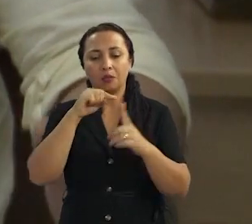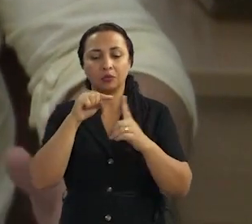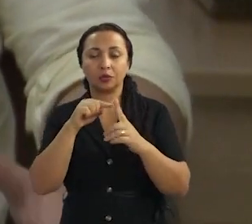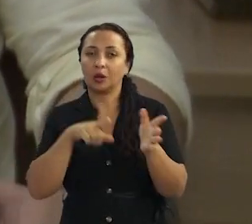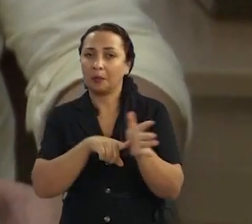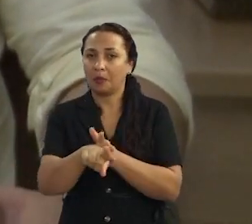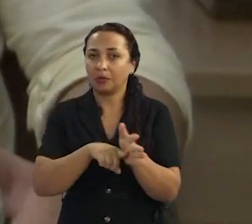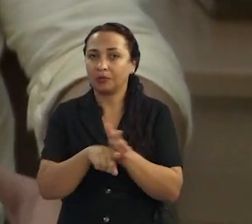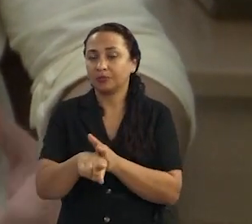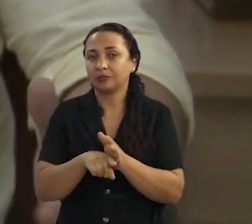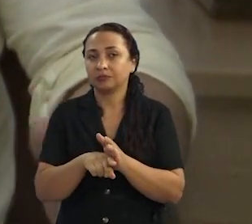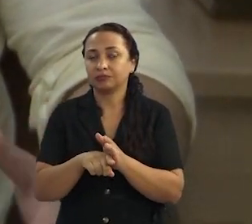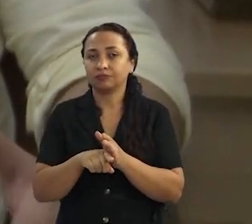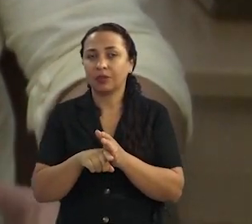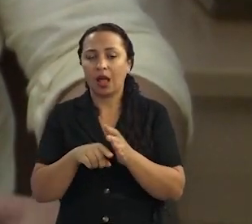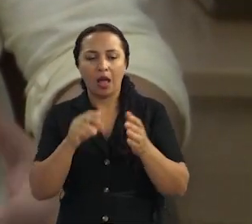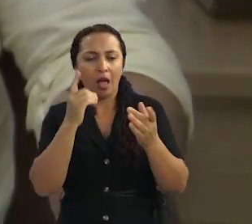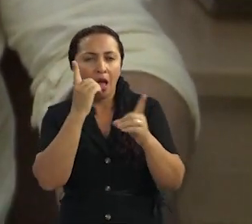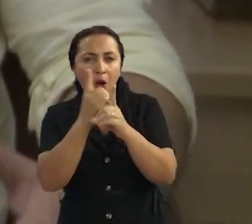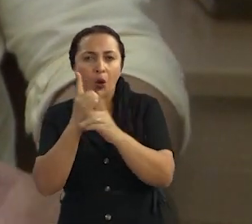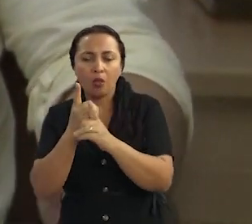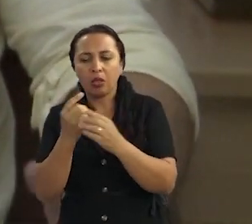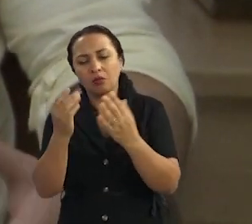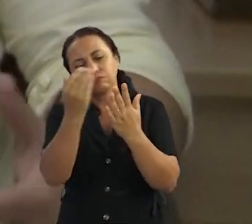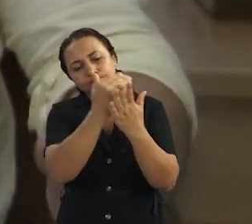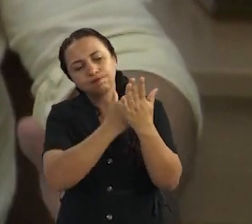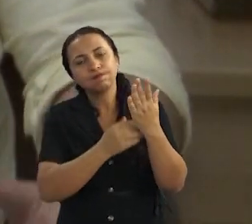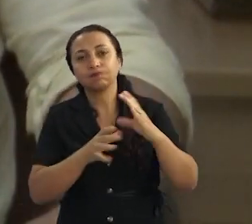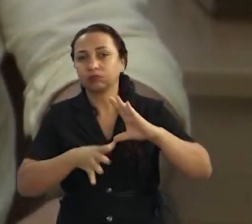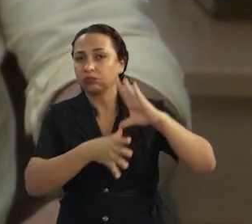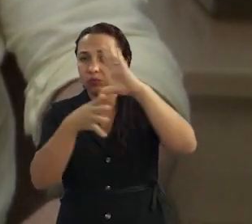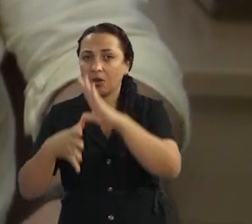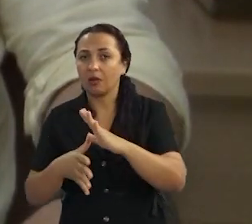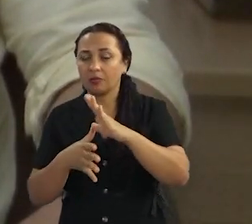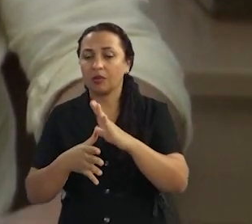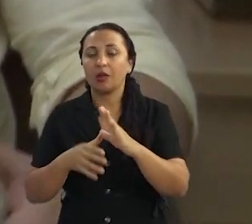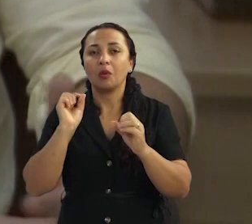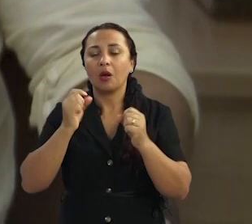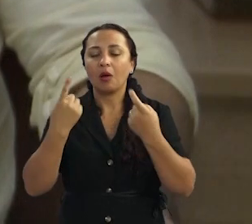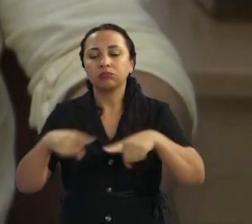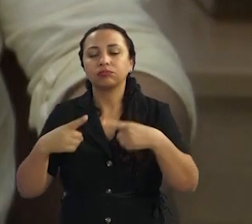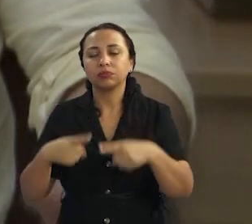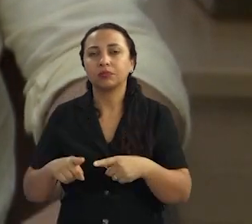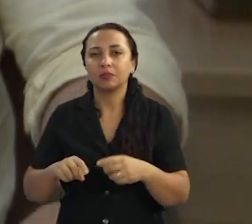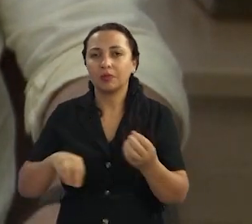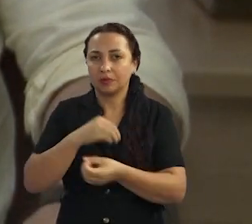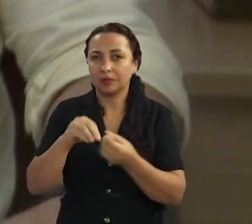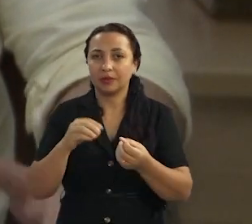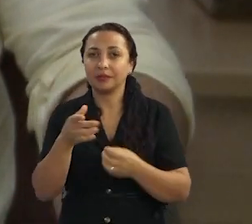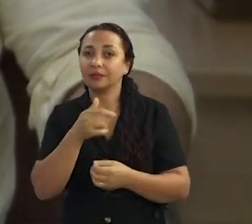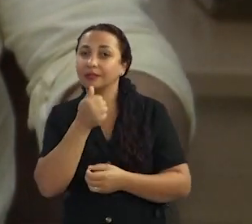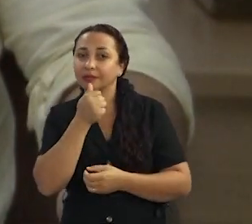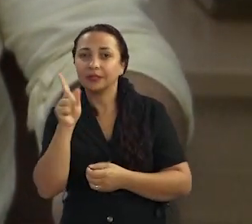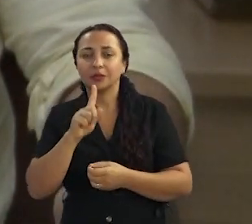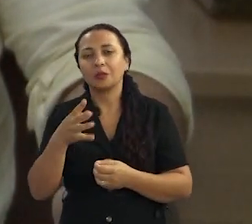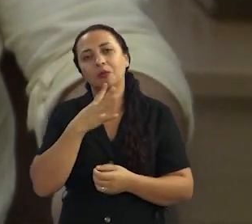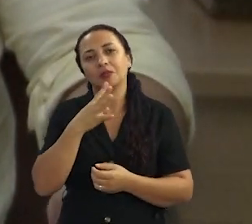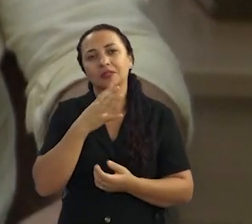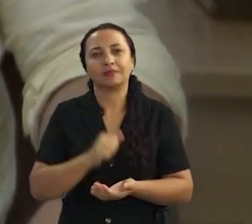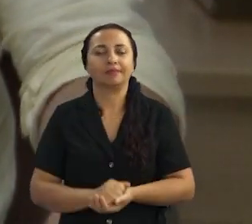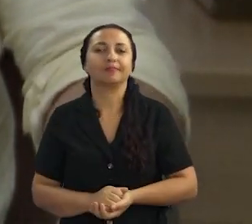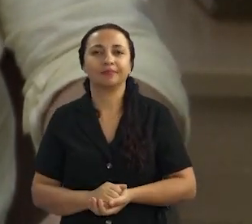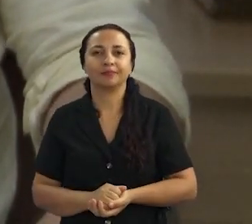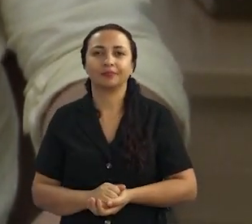nosso objetivo da pesquisa era exatamente mapear o que seriam as causas envolvidas que ainda não são bem